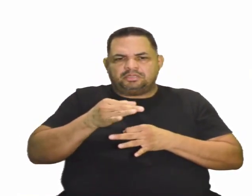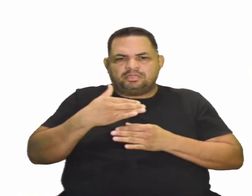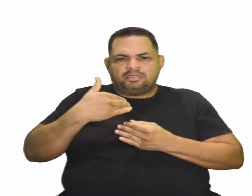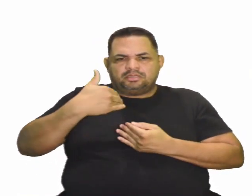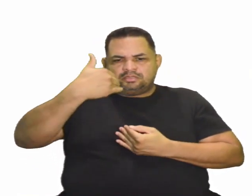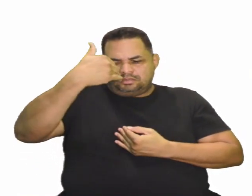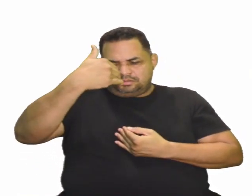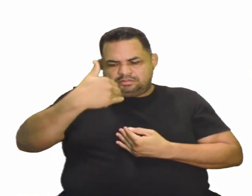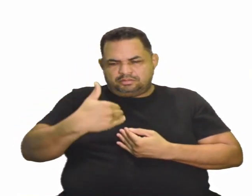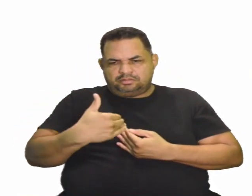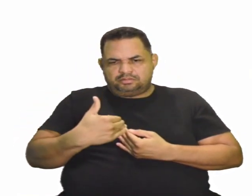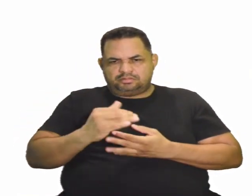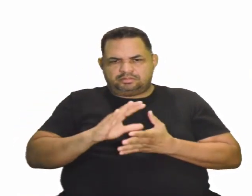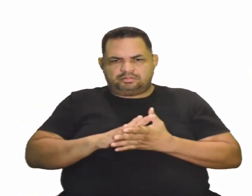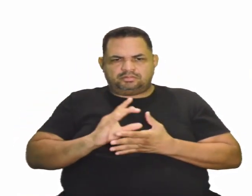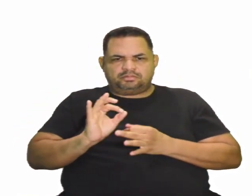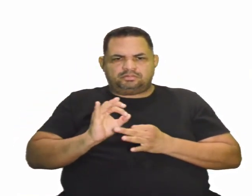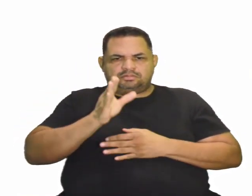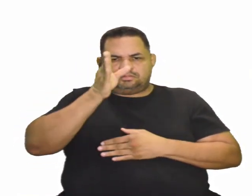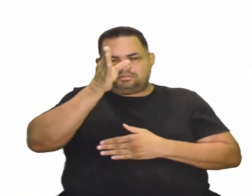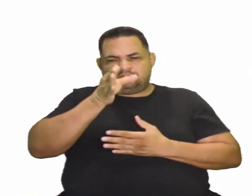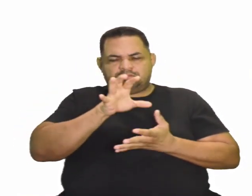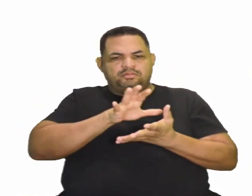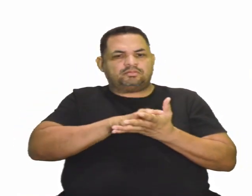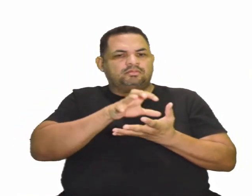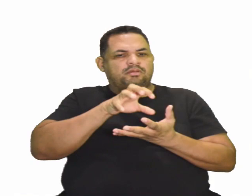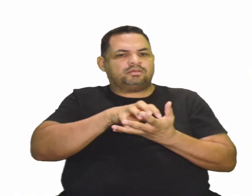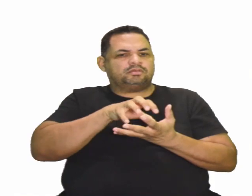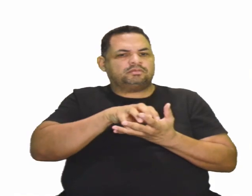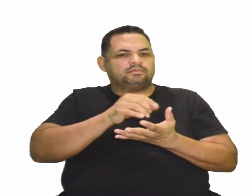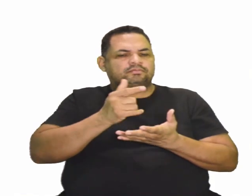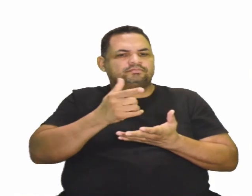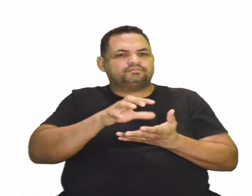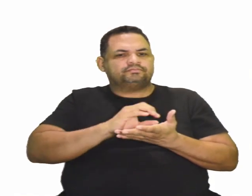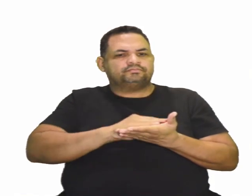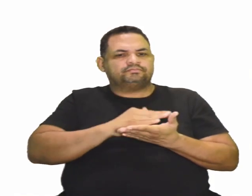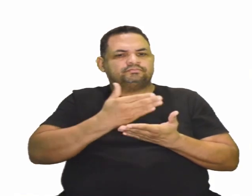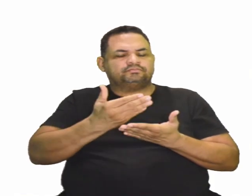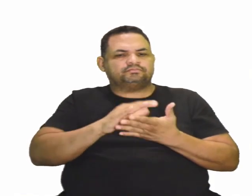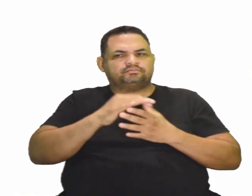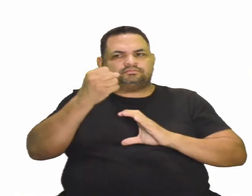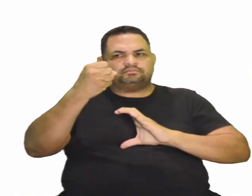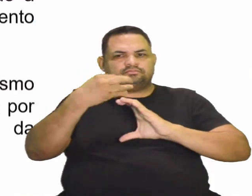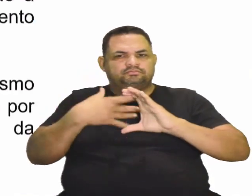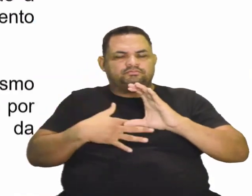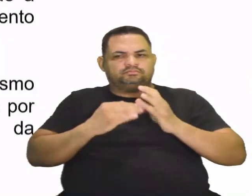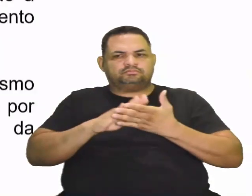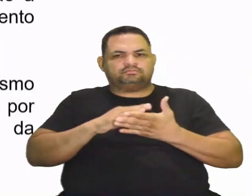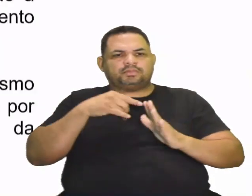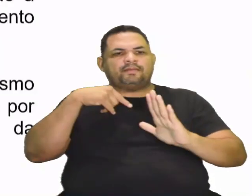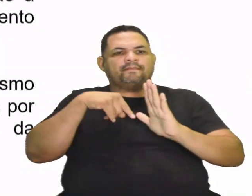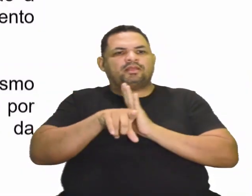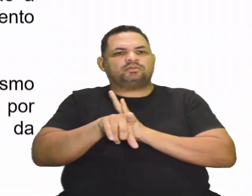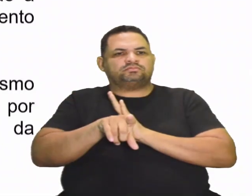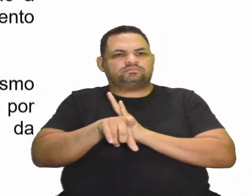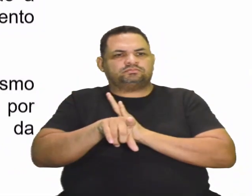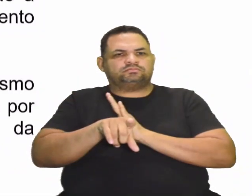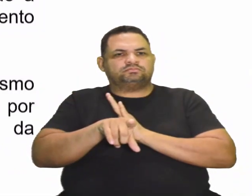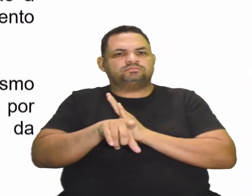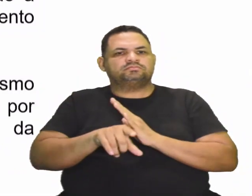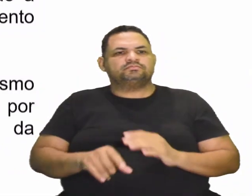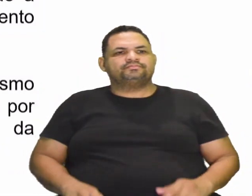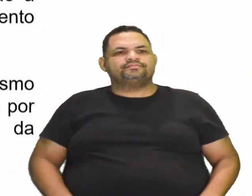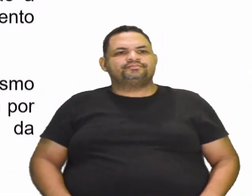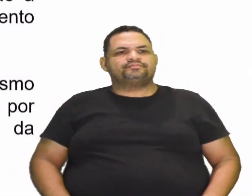apesar que a deusa está ao centro. Enfim, são algumas das características dessa obra. Mas vamos à pergunta. Então, tem